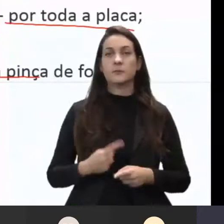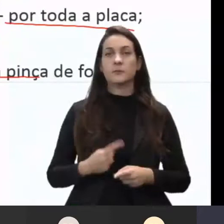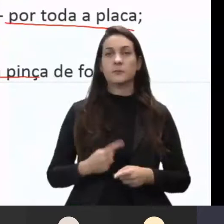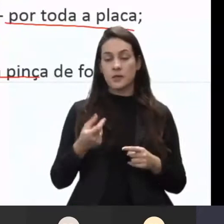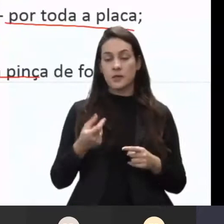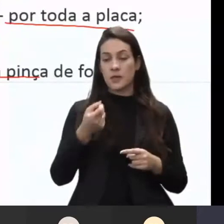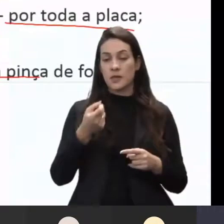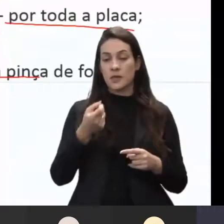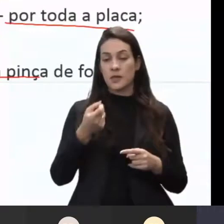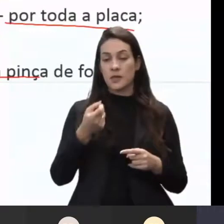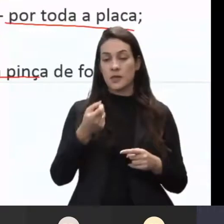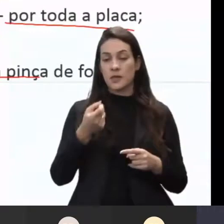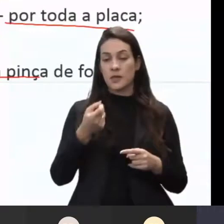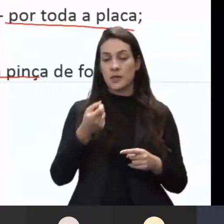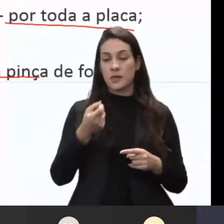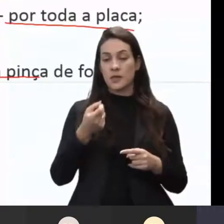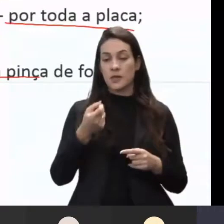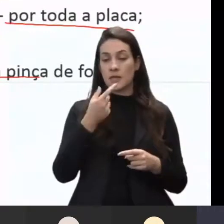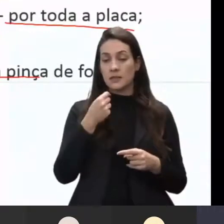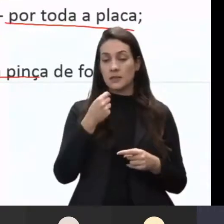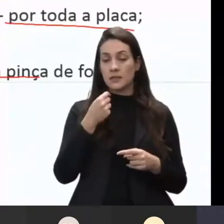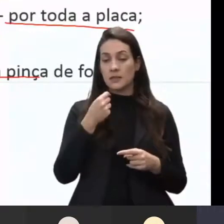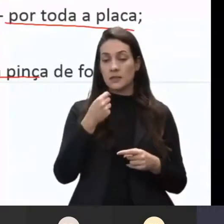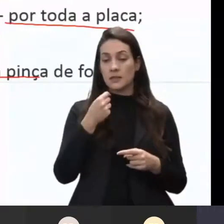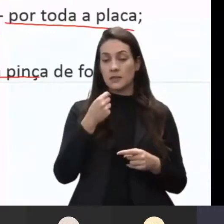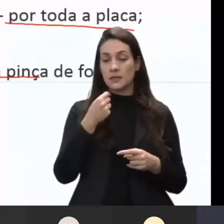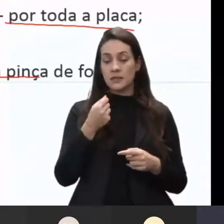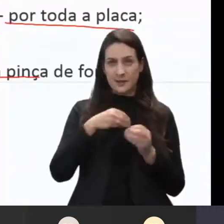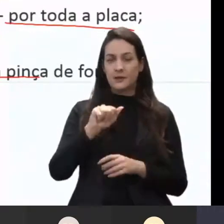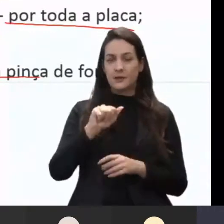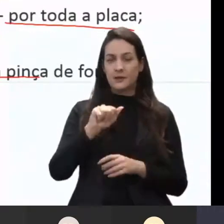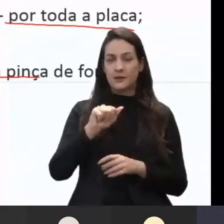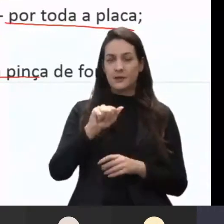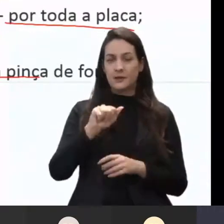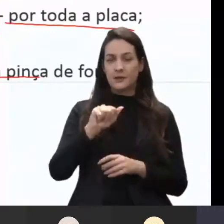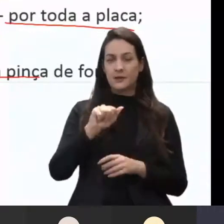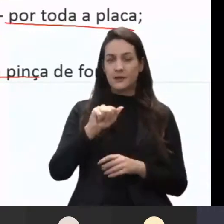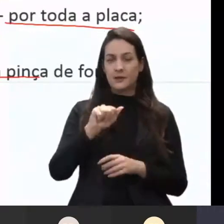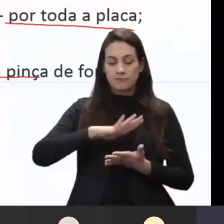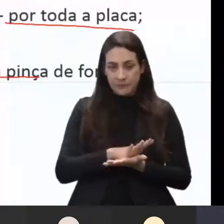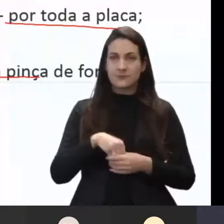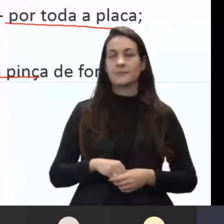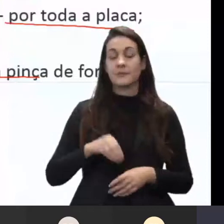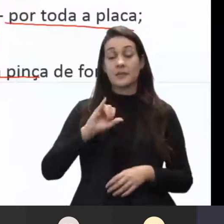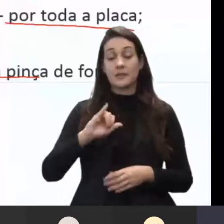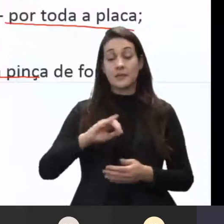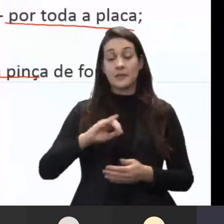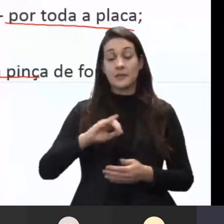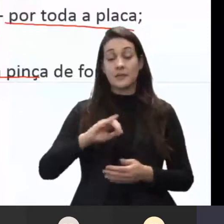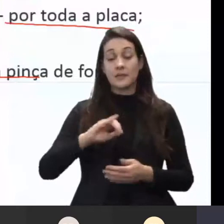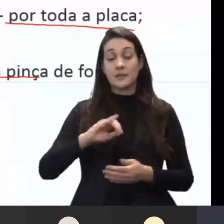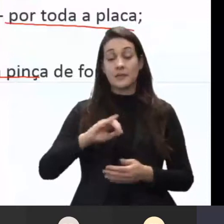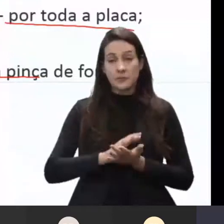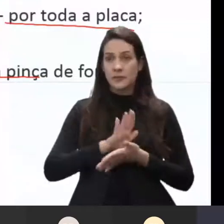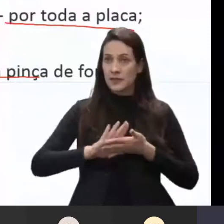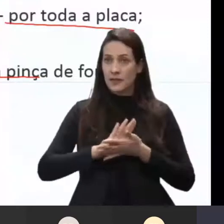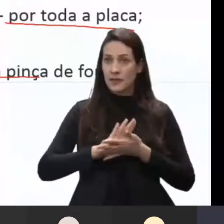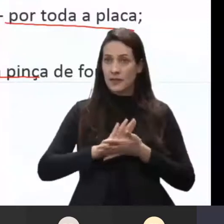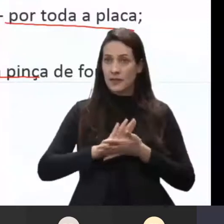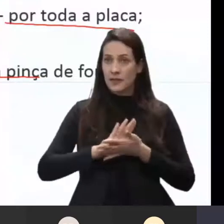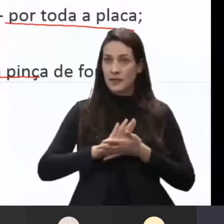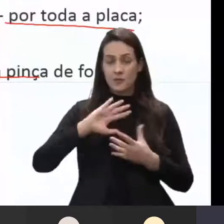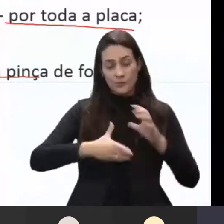esse antibiótico no agar. E aí, se não pressiona, o que acontece? Na hora que vira a placa com o fundo para cima, os antibióticos